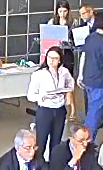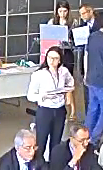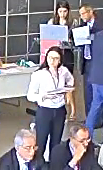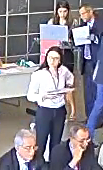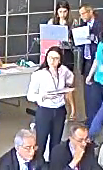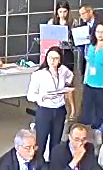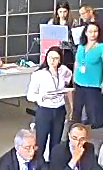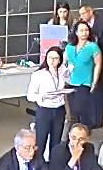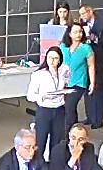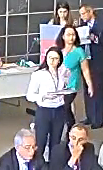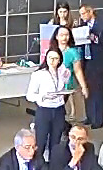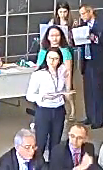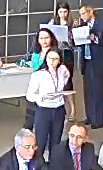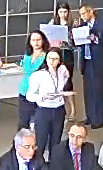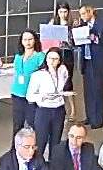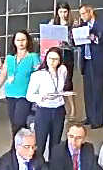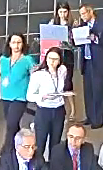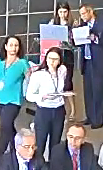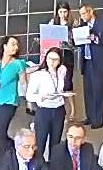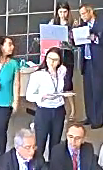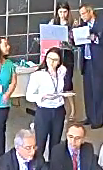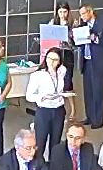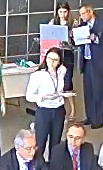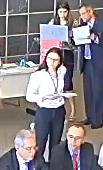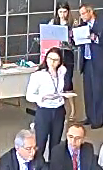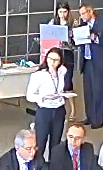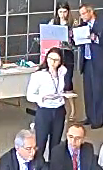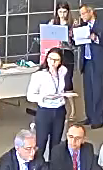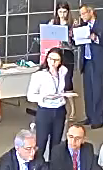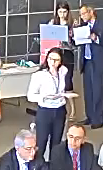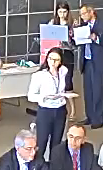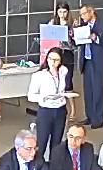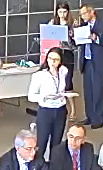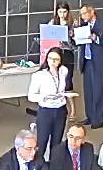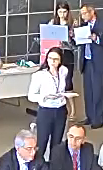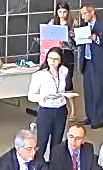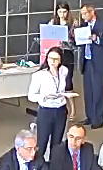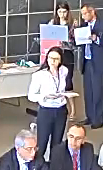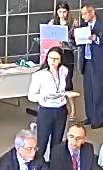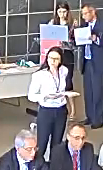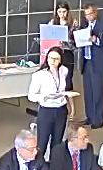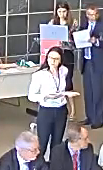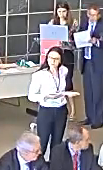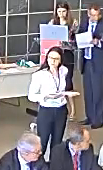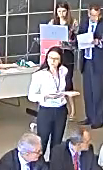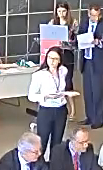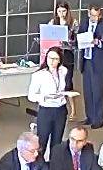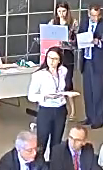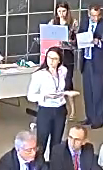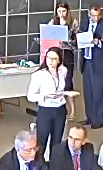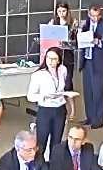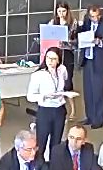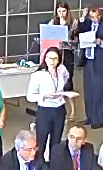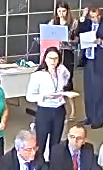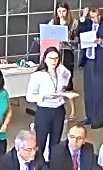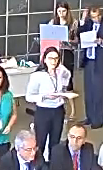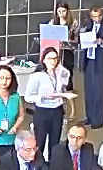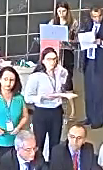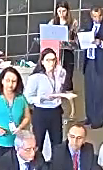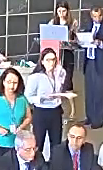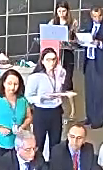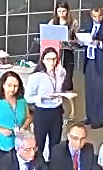da Coordenadoria especial de apoio e assistência à pessoa com deficiência da caad Zaira Carvalho Silveira aqui à minha